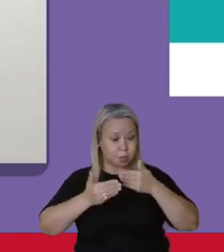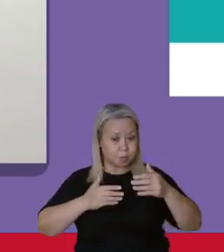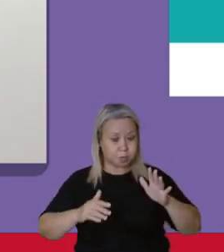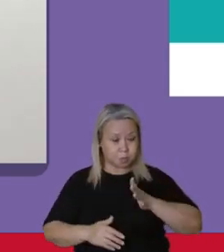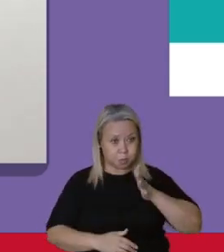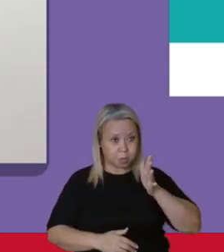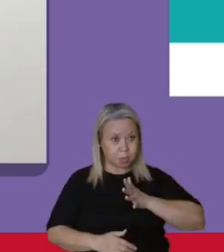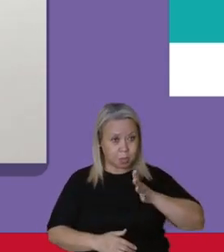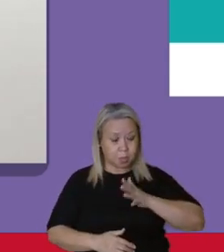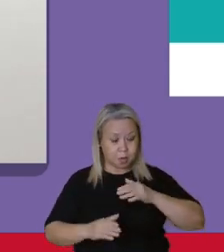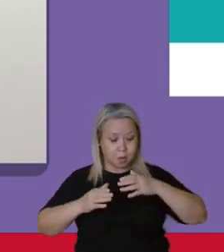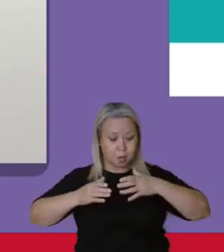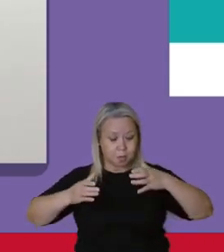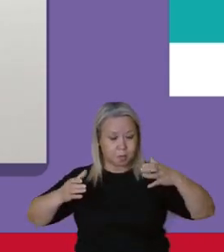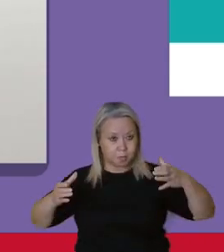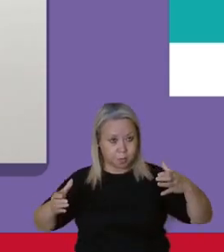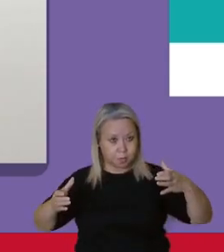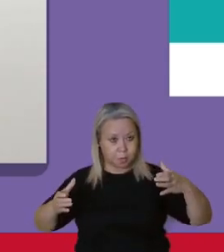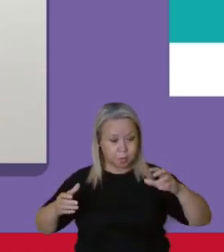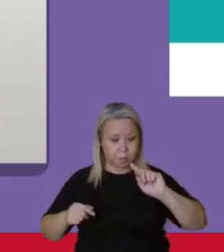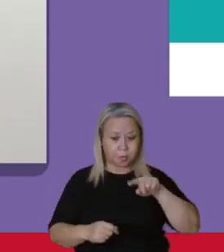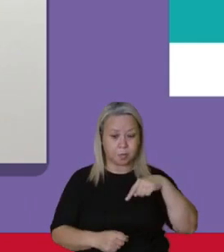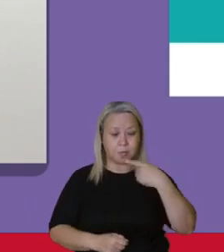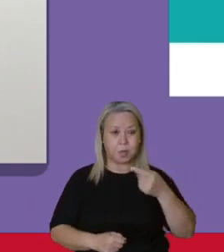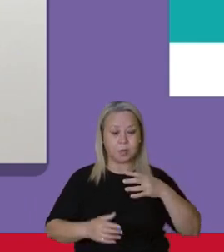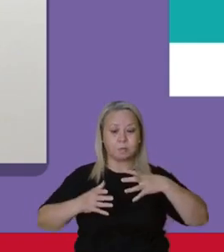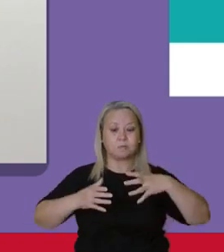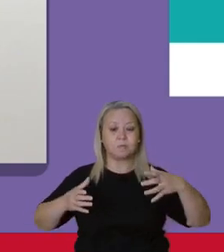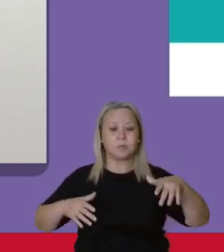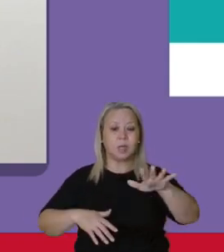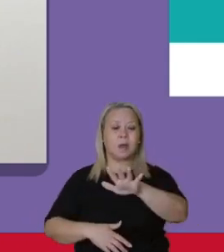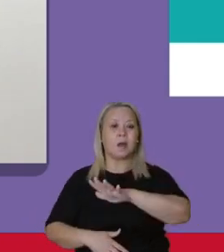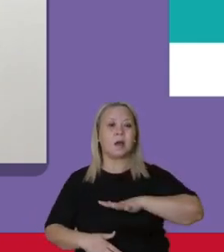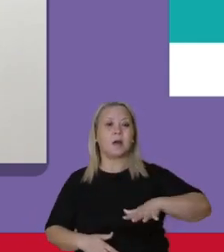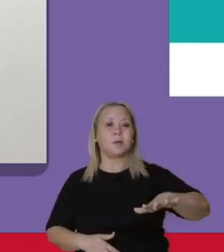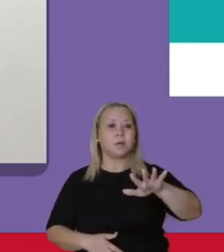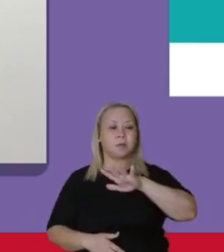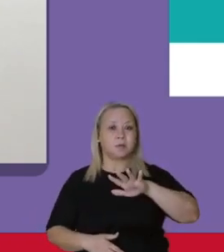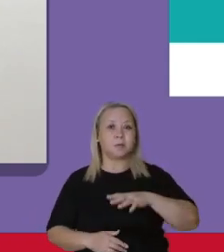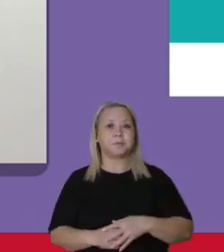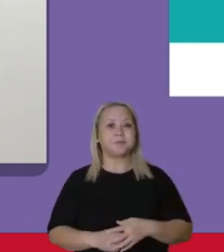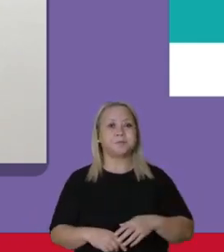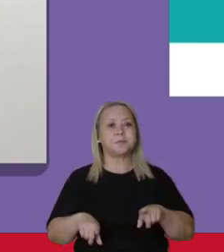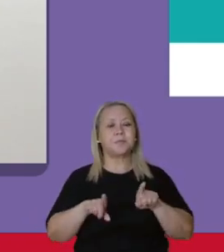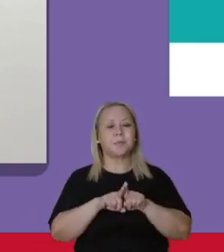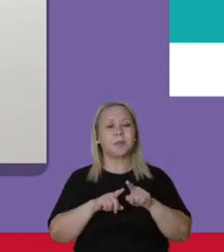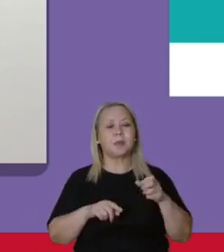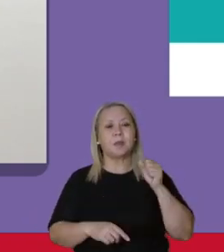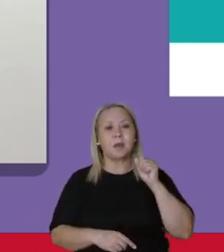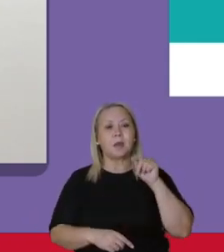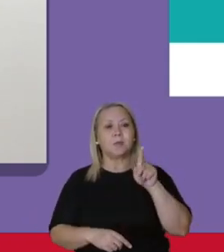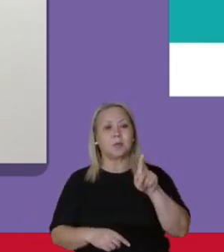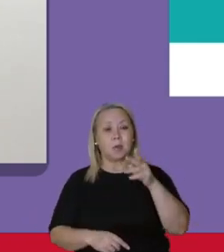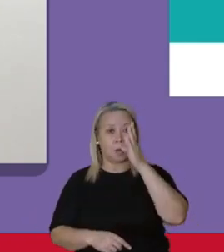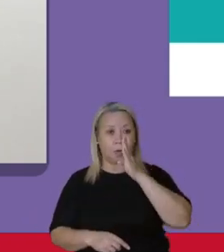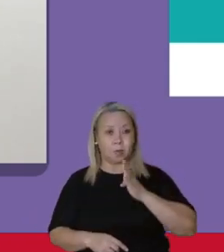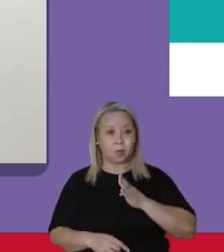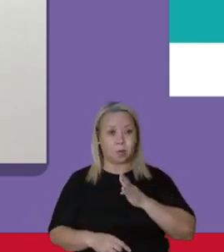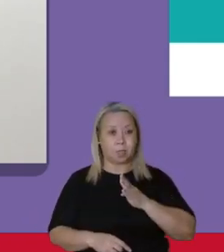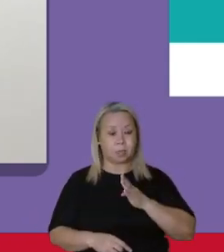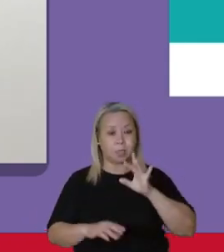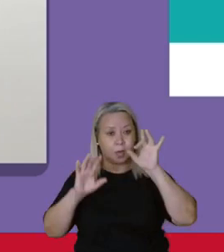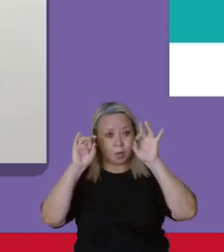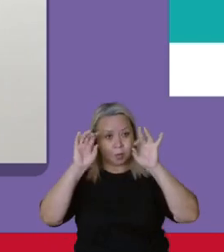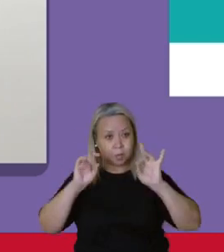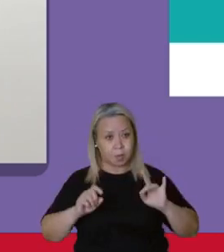sua amplitude, pela sua abrangência. E o sistema de seguridade social no Brasil, em